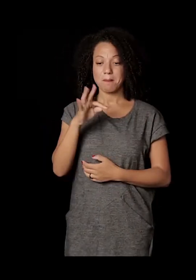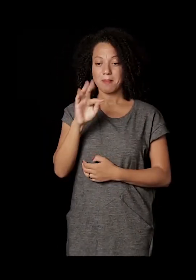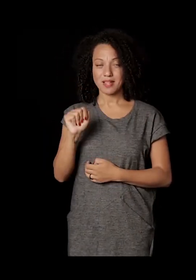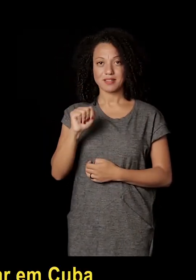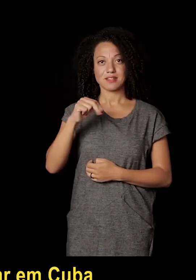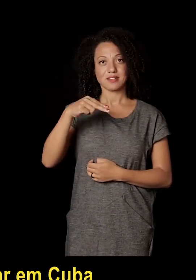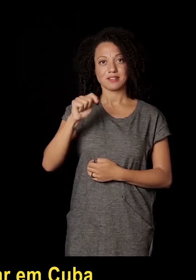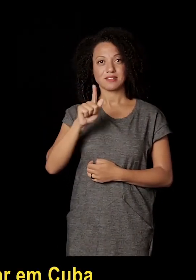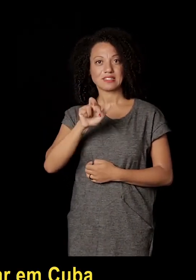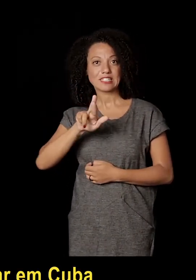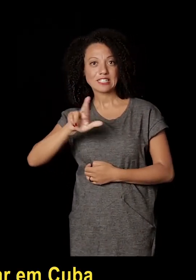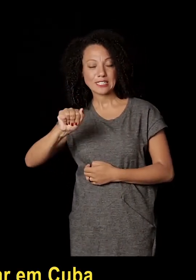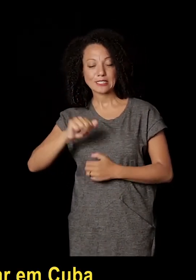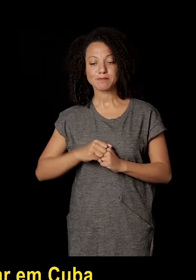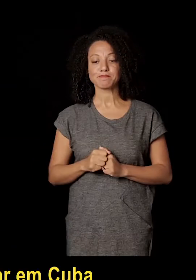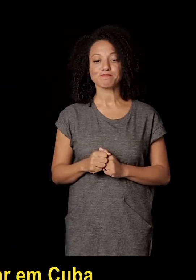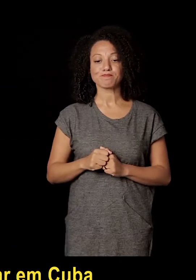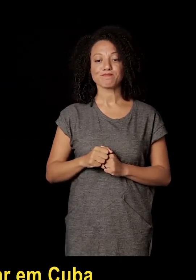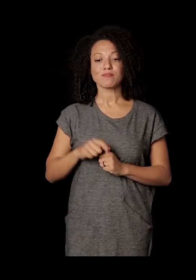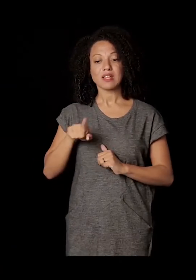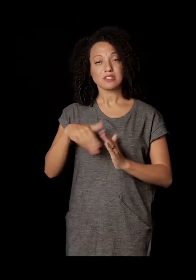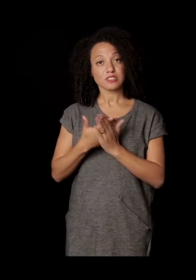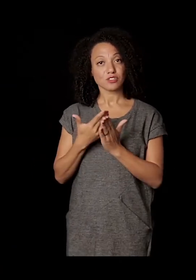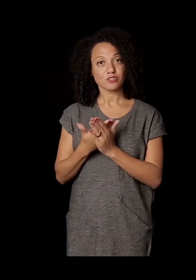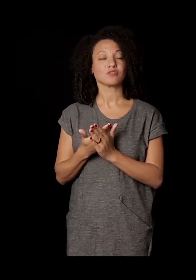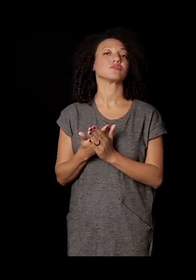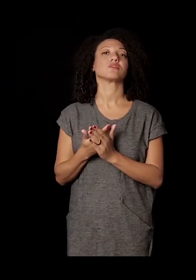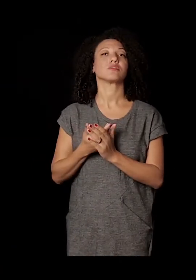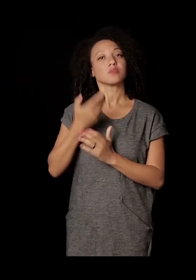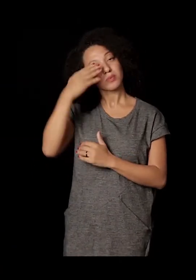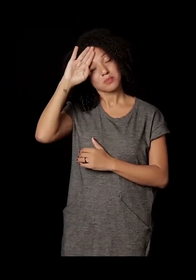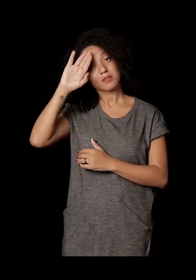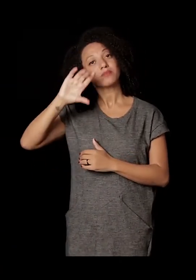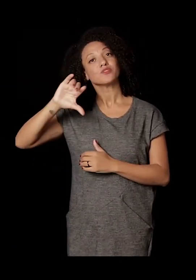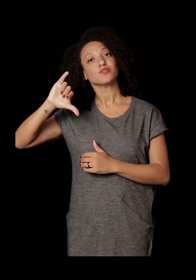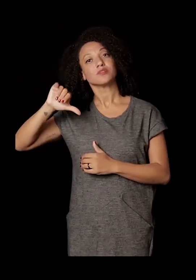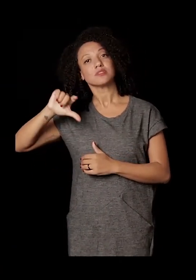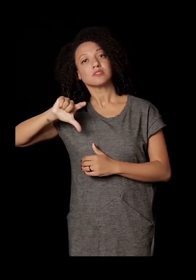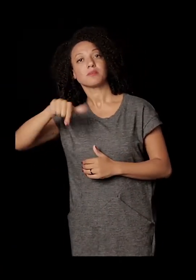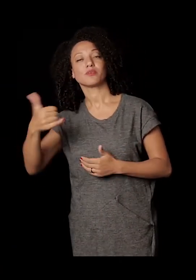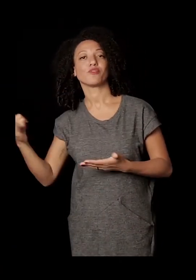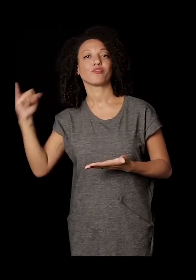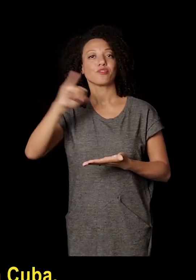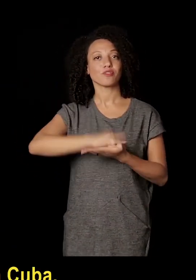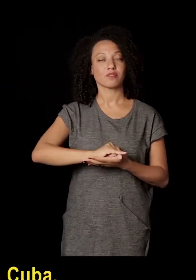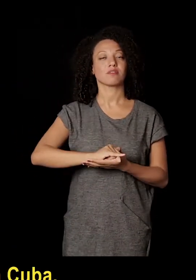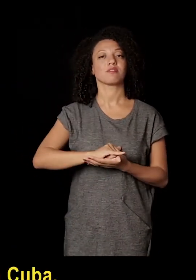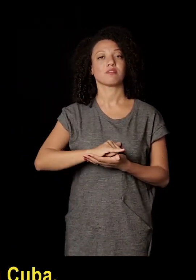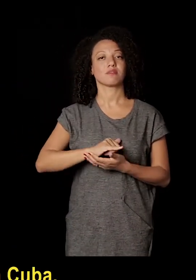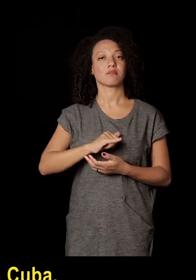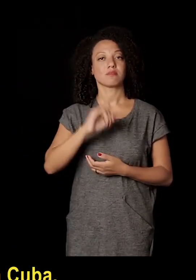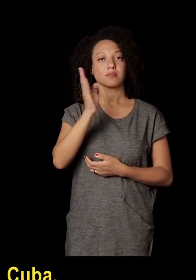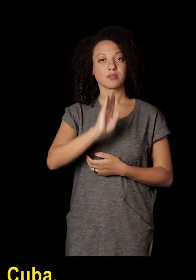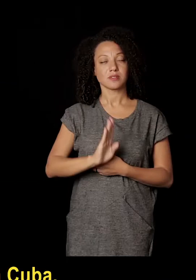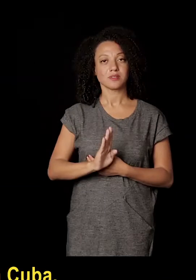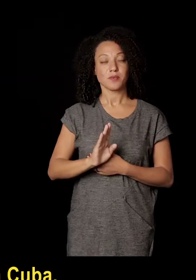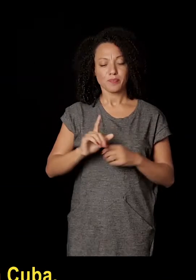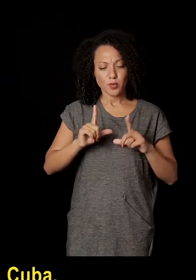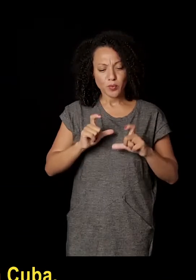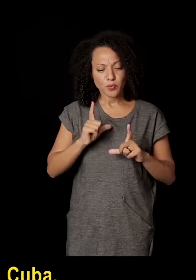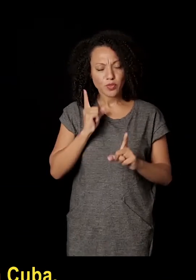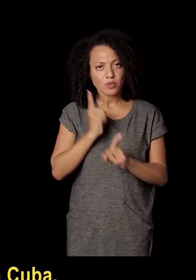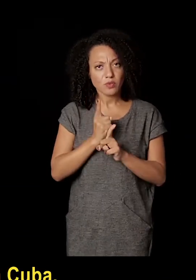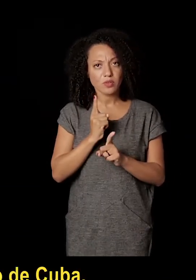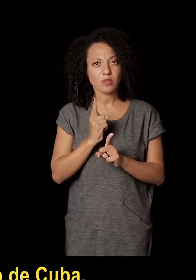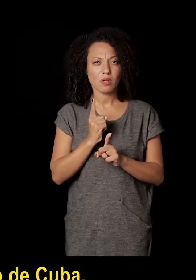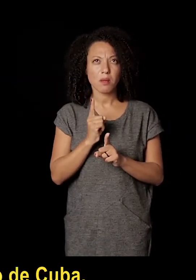Essa é a escola que eu fui estudar em Cuba antes de voltar para o Brasil naquele Eletra. É a escola que eu estudei em Cuba, eu achei uma foto dela agora,